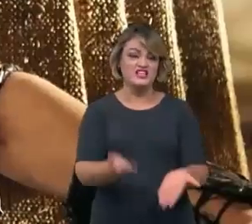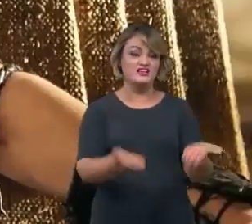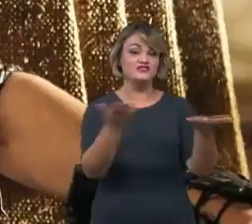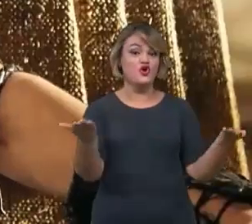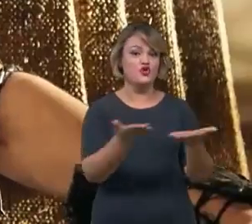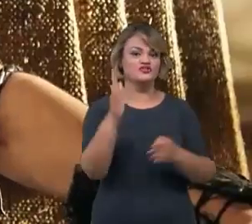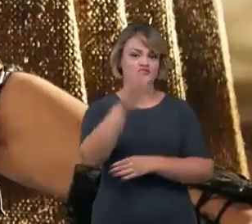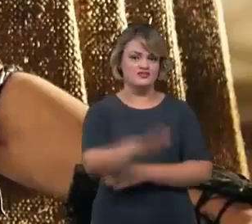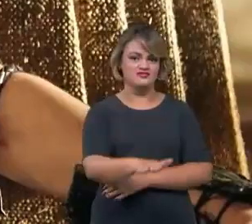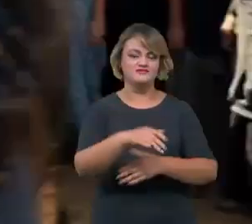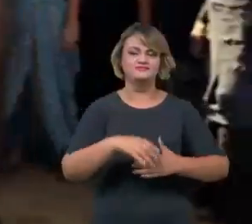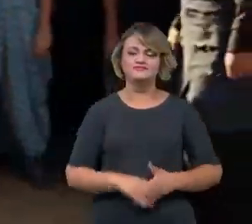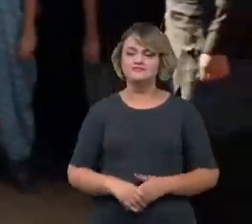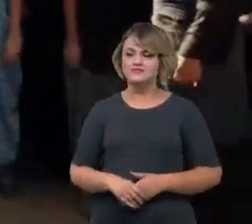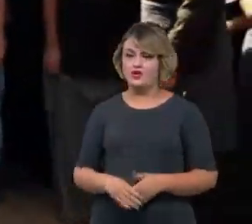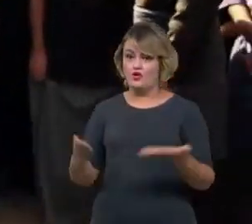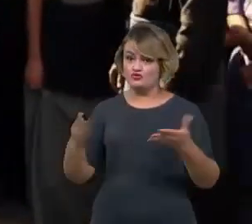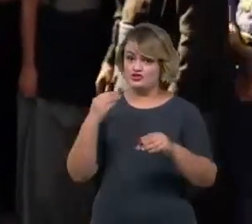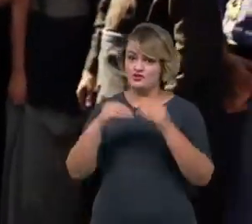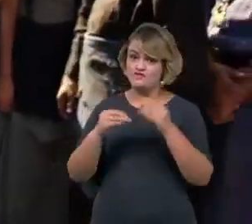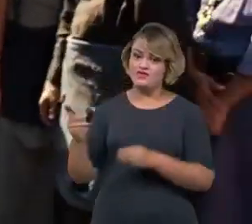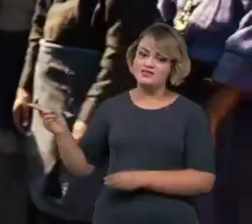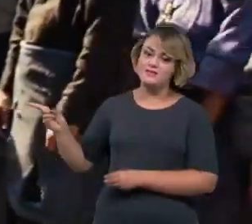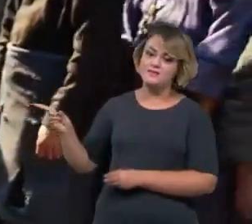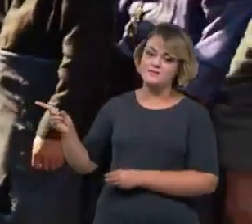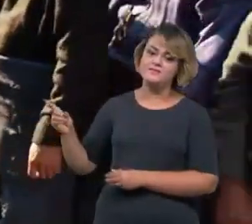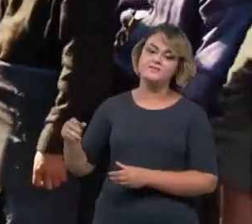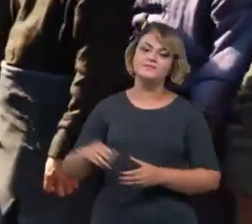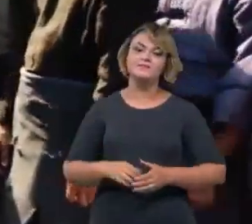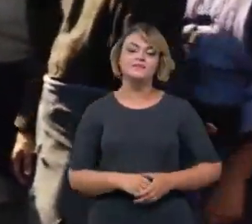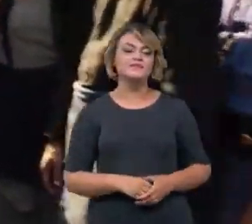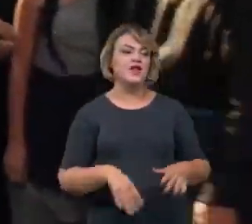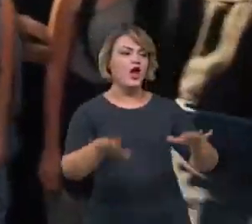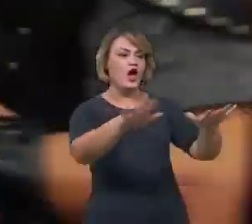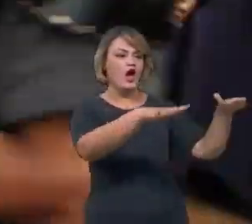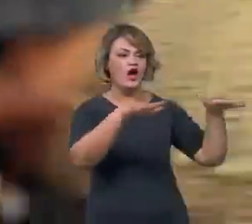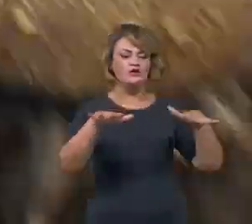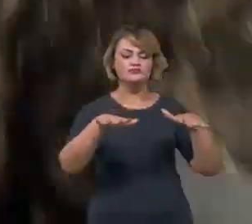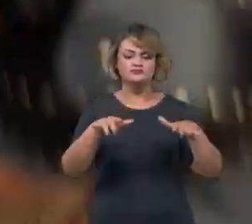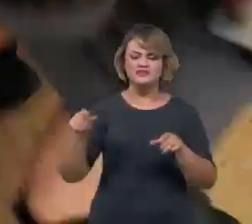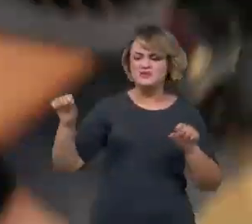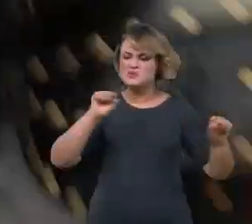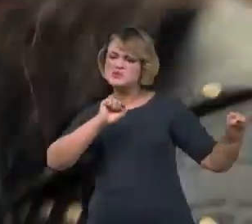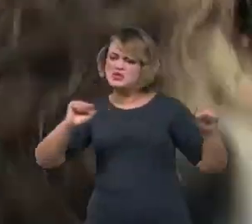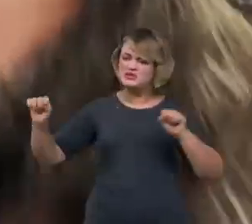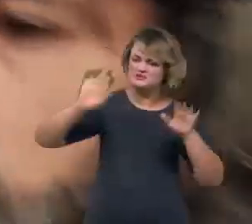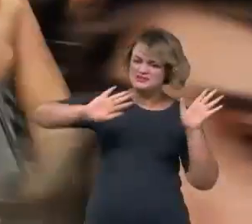quero esse sacrifício ainda essa tarde. Hoje, em A Terra Prometida. Meu menino!